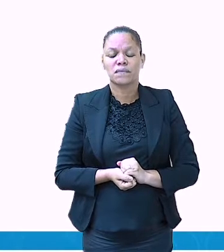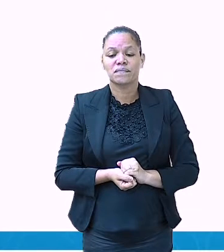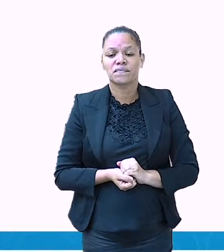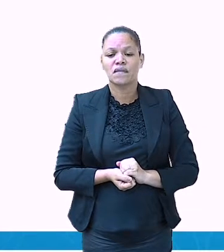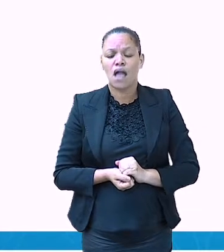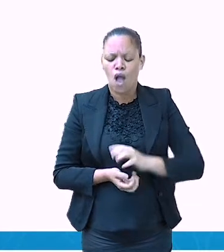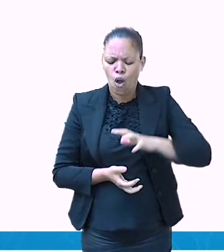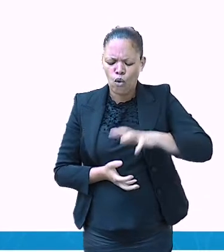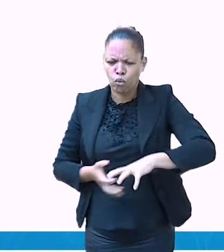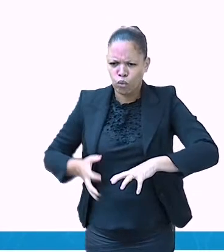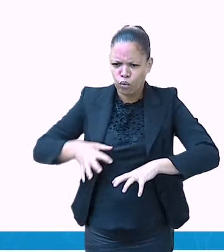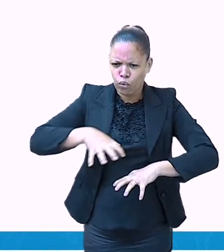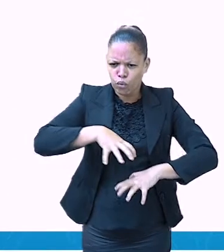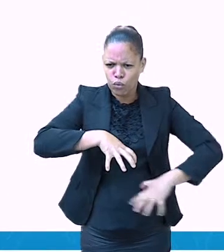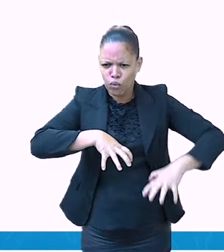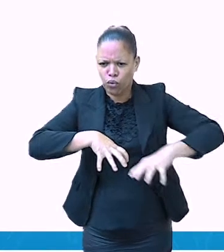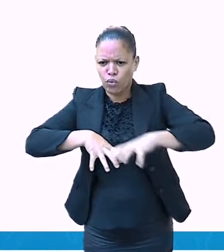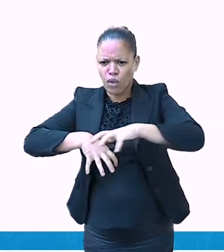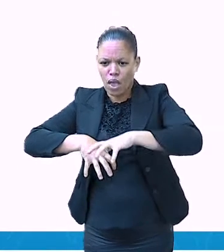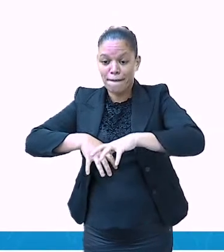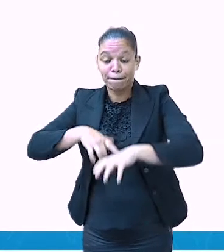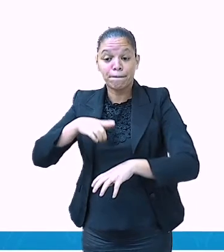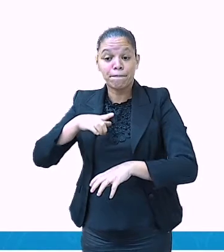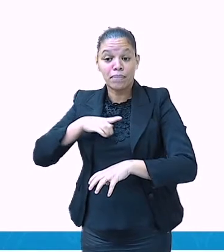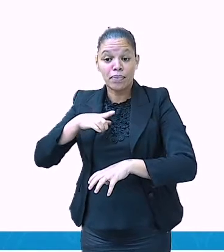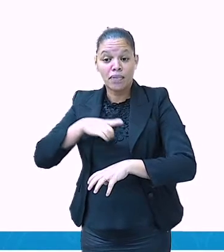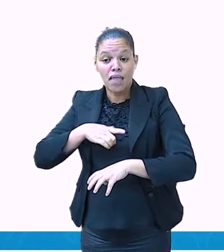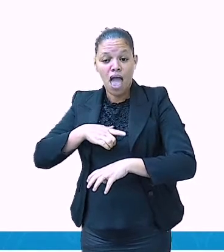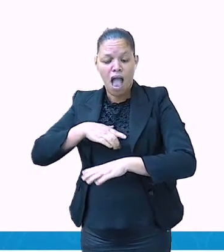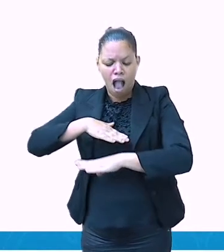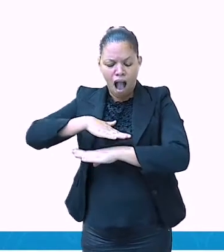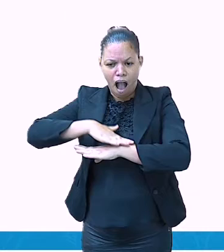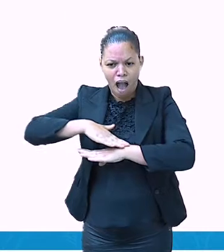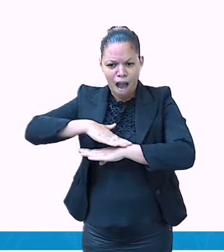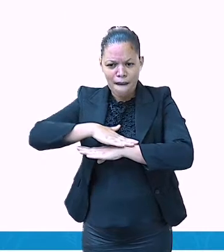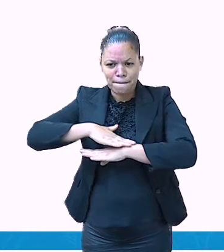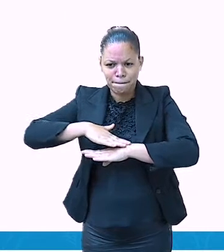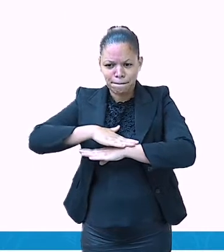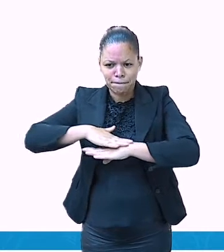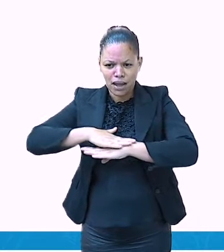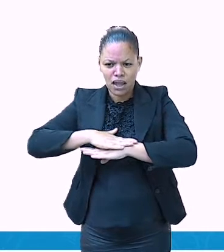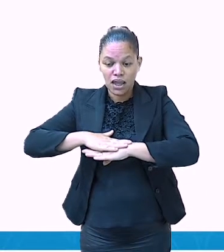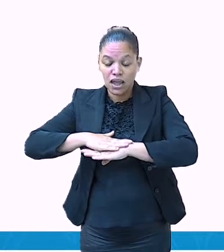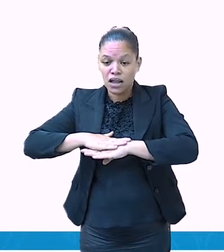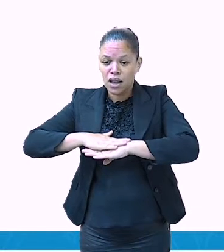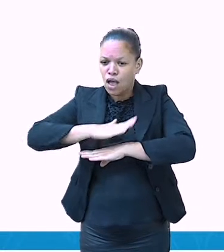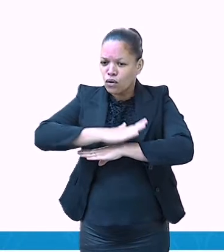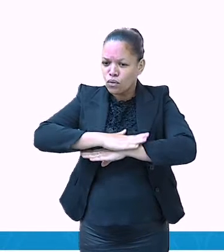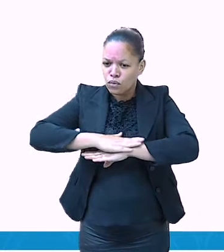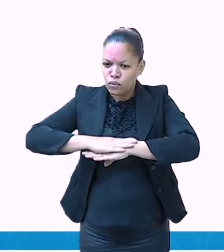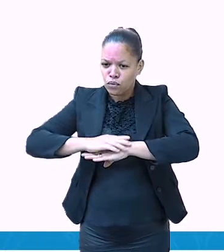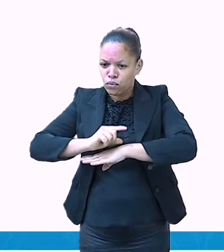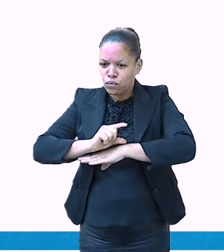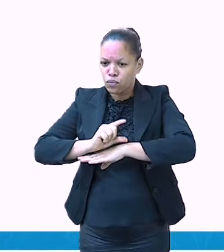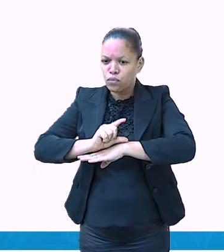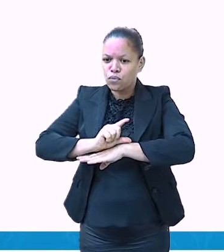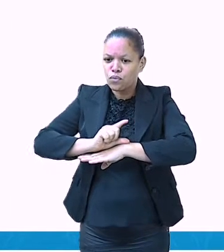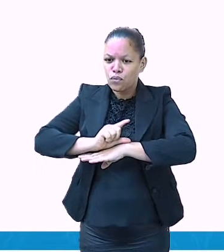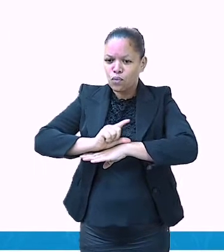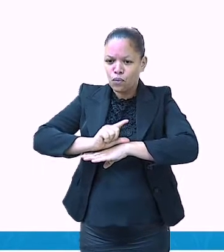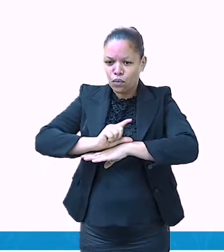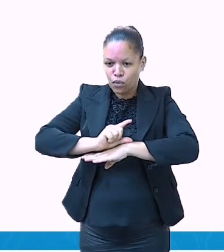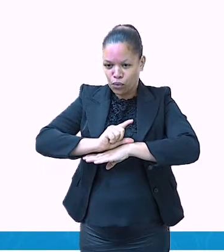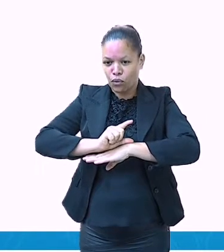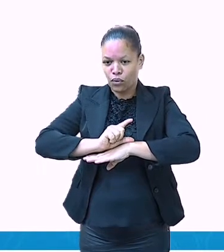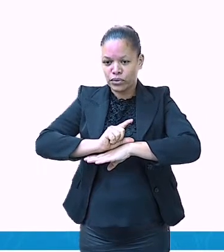Então, eles têm essa pele, né, com uma grossa camada. Ela é impermeável, tá?